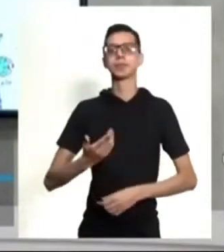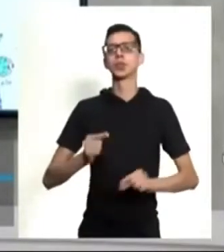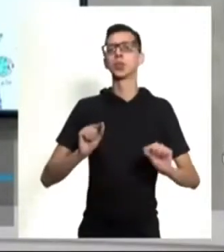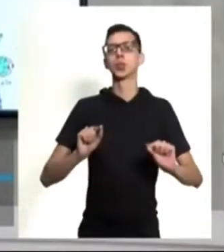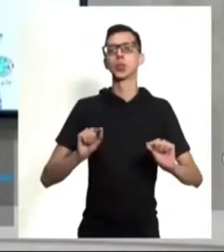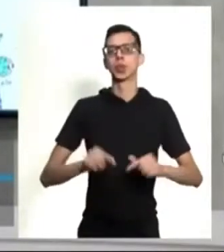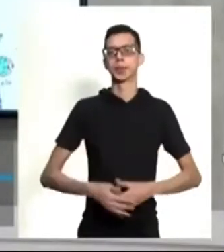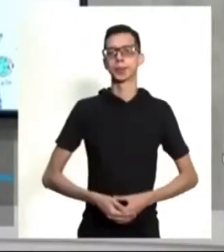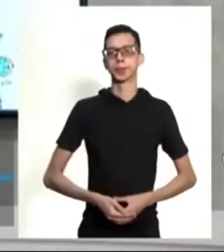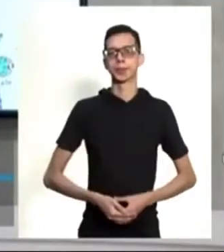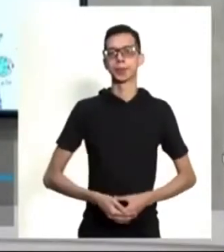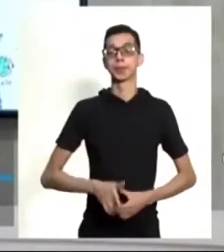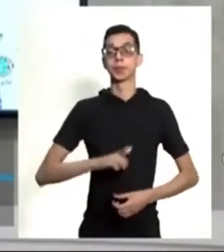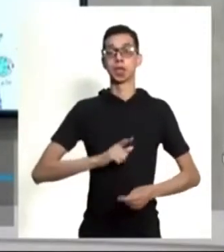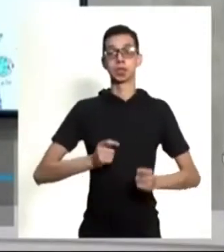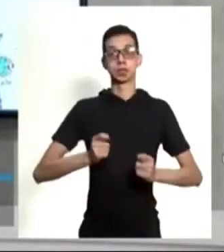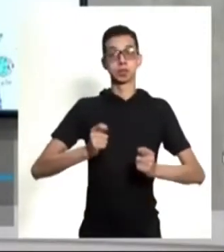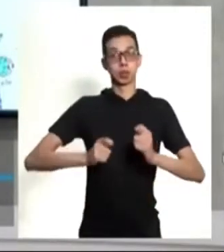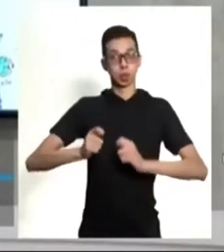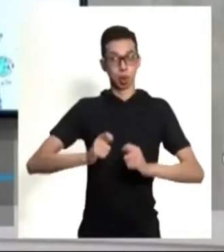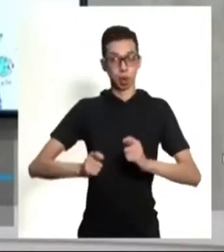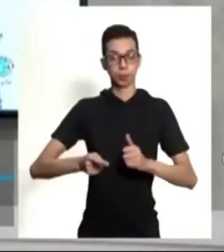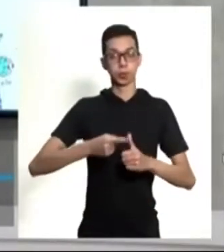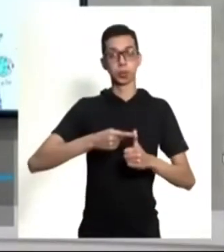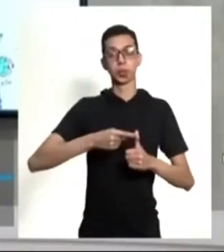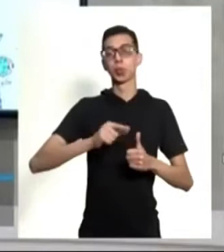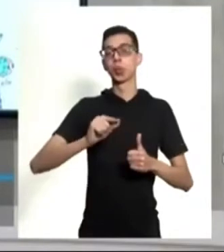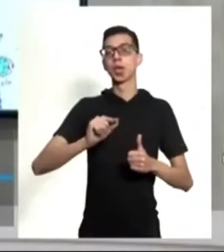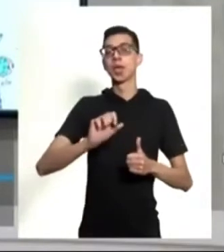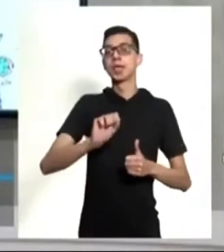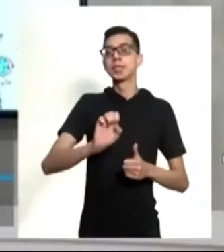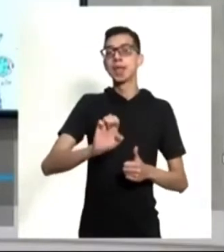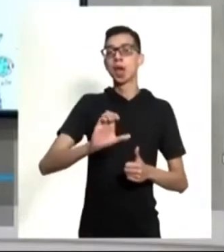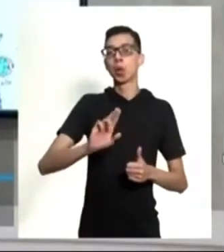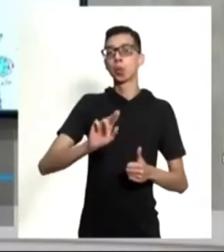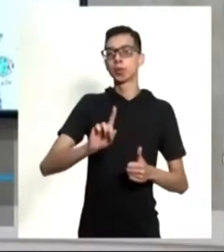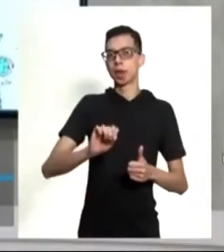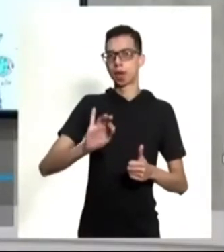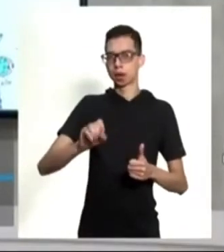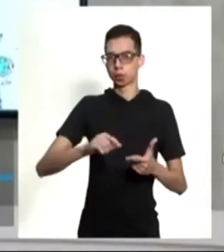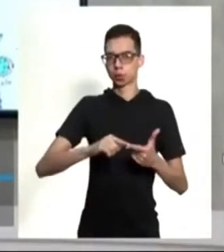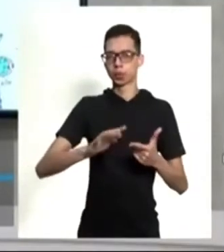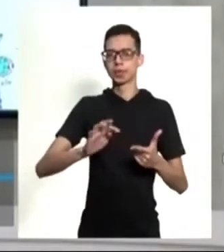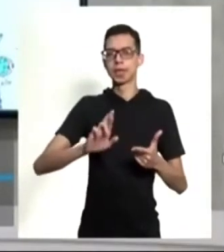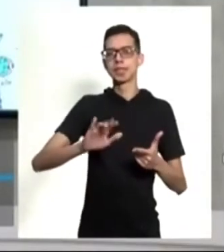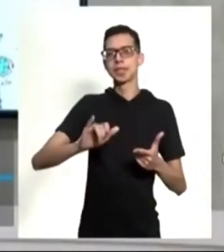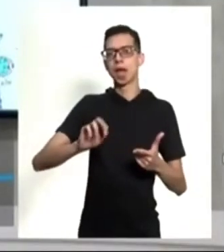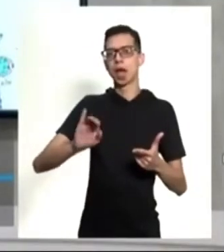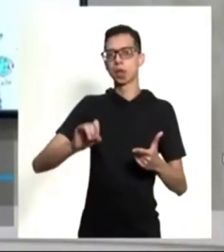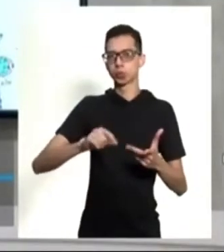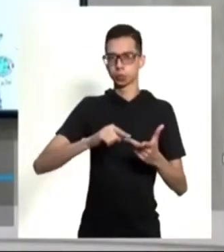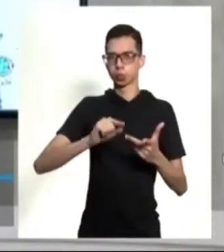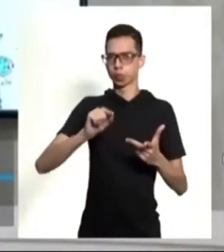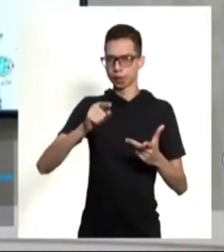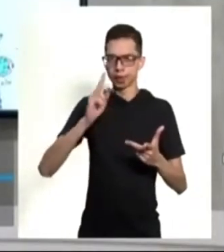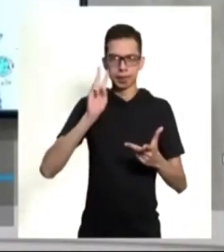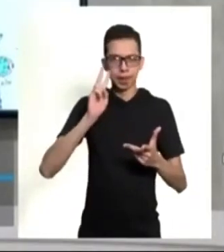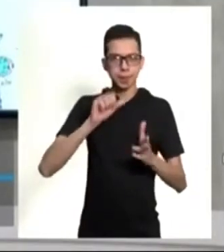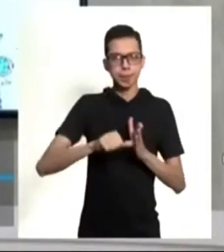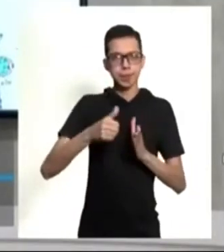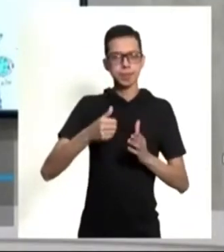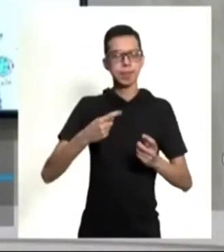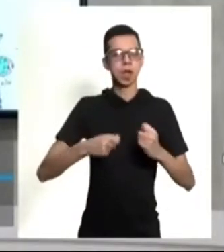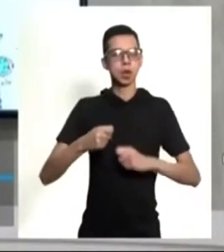econômicos secundário e terciário. Você se lembra dos 3 setores básicos da economia? O setor primário está